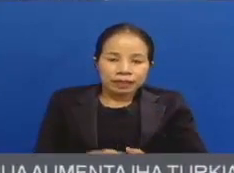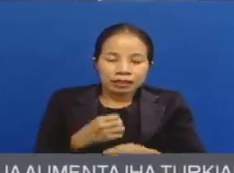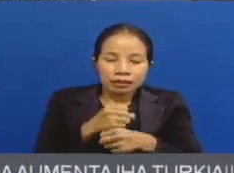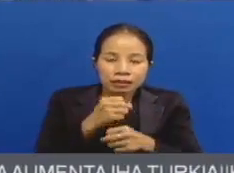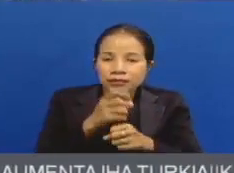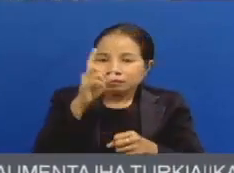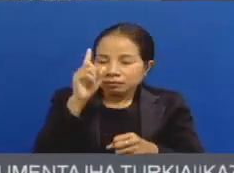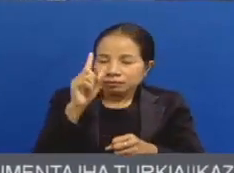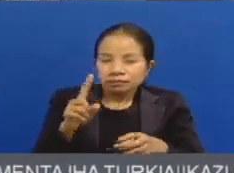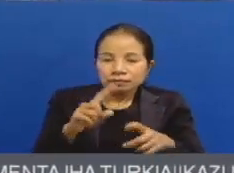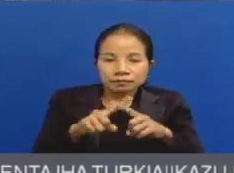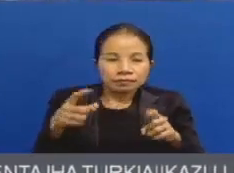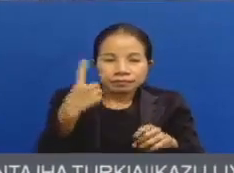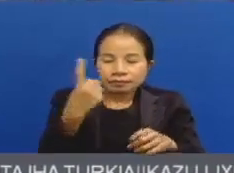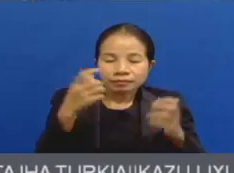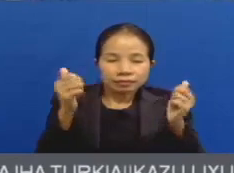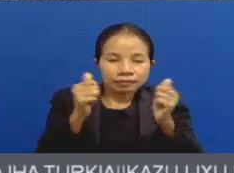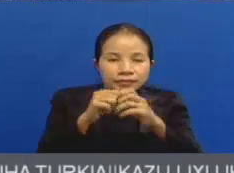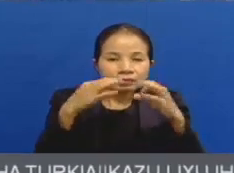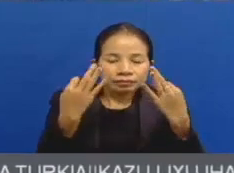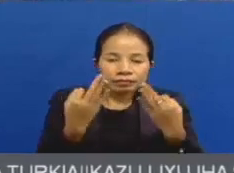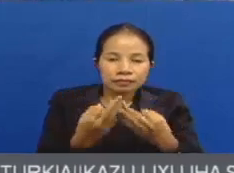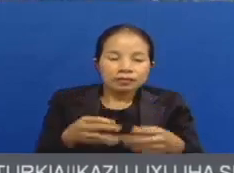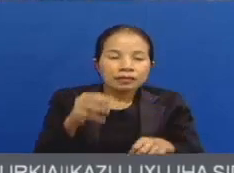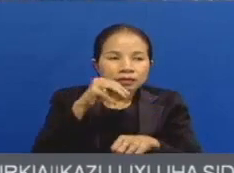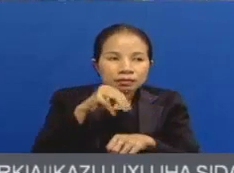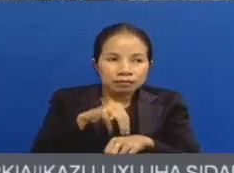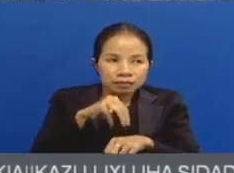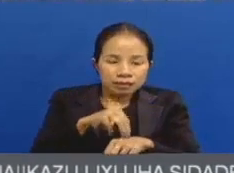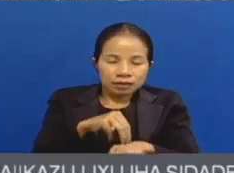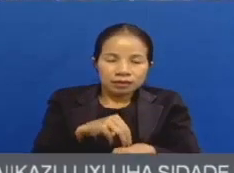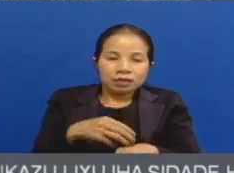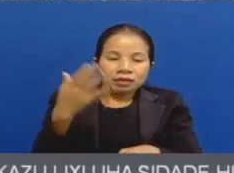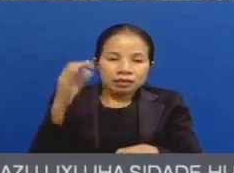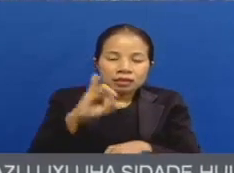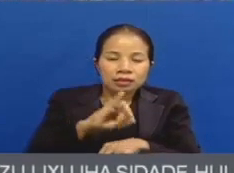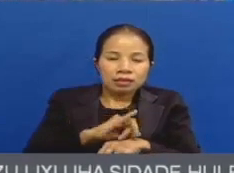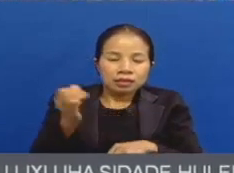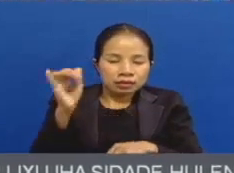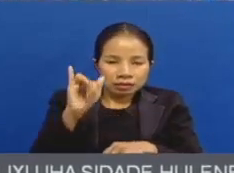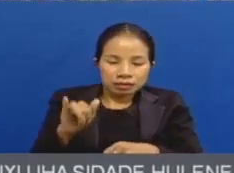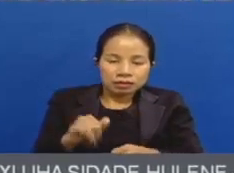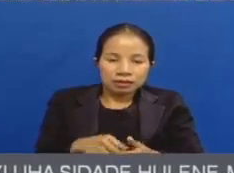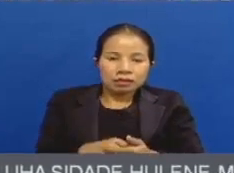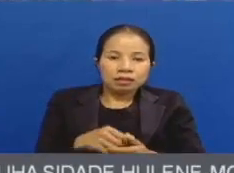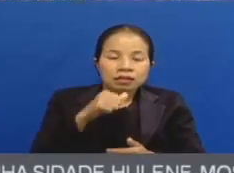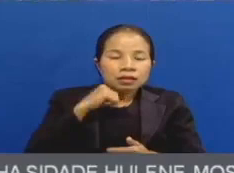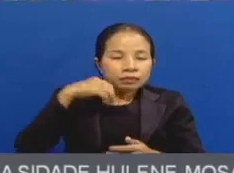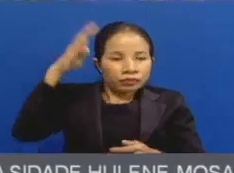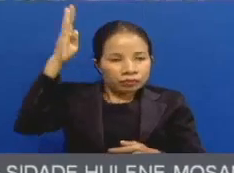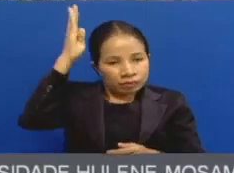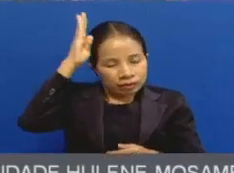hala misa. Nebe de la baraka muito com a família iha misa dominical iha paróquia Sira. Cardeal do Carmo da